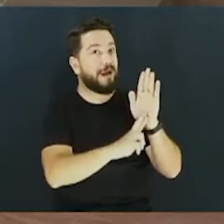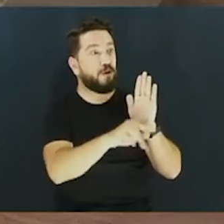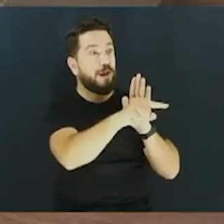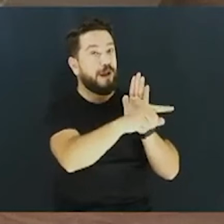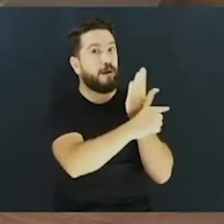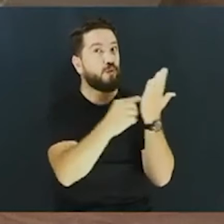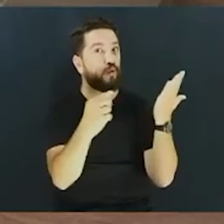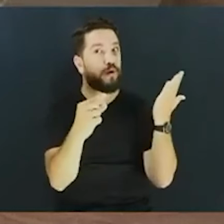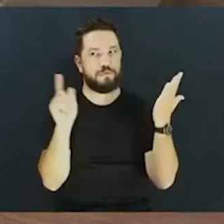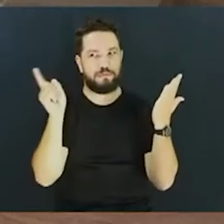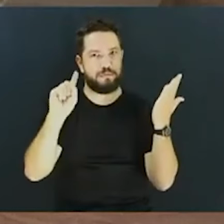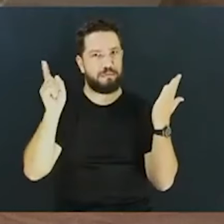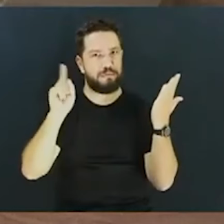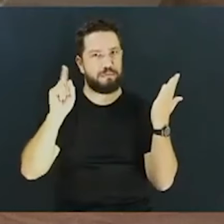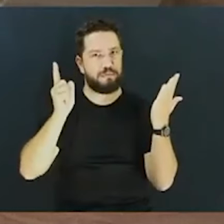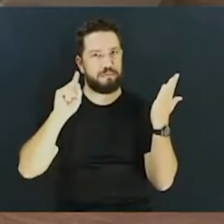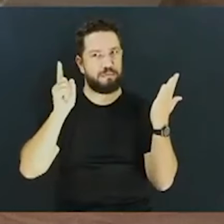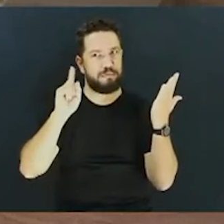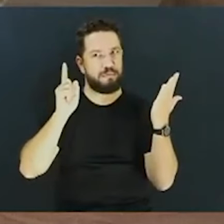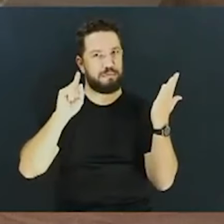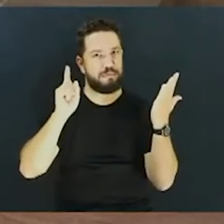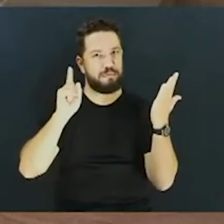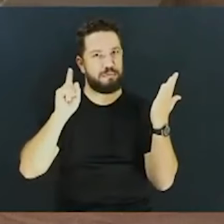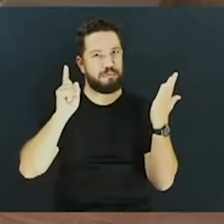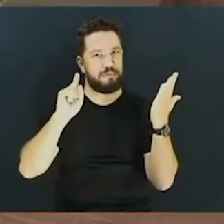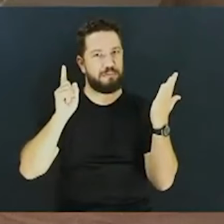que eu gostaria de esclarecer. Segundo,